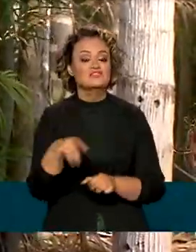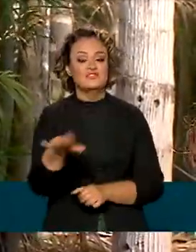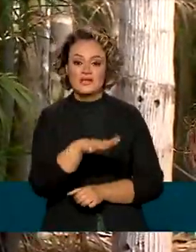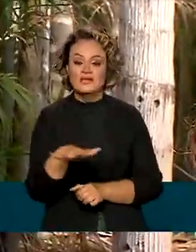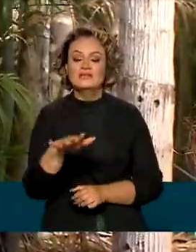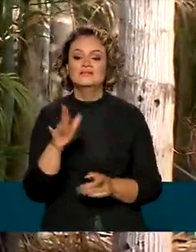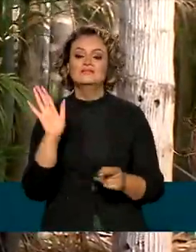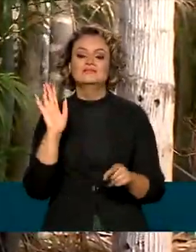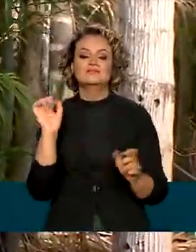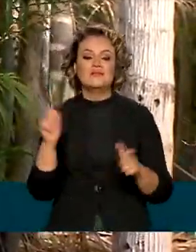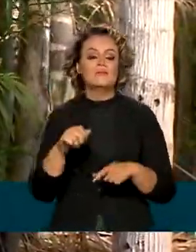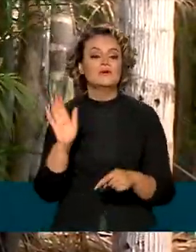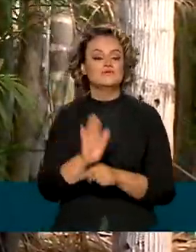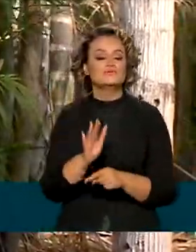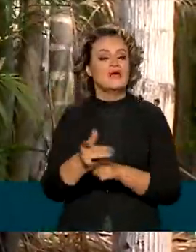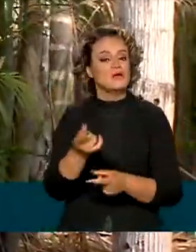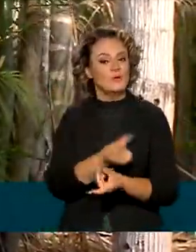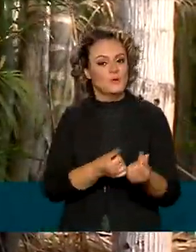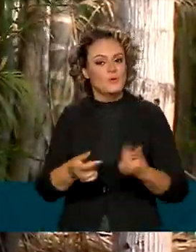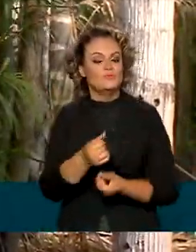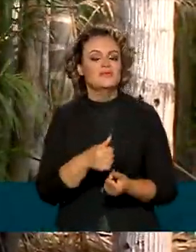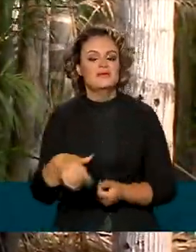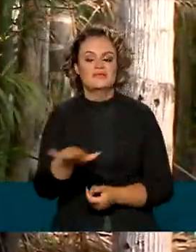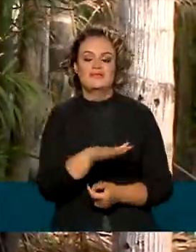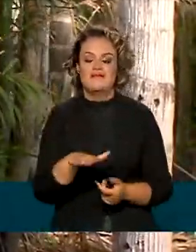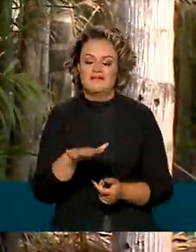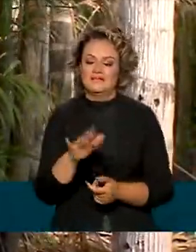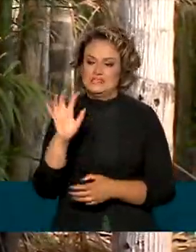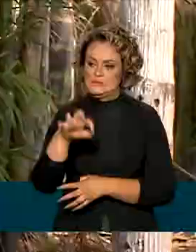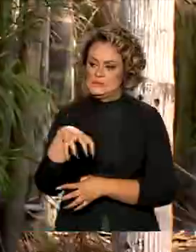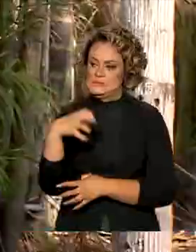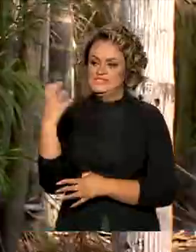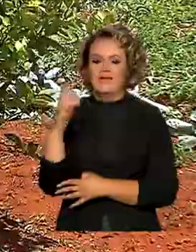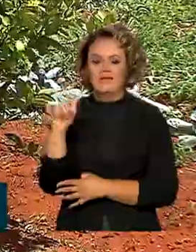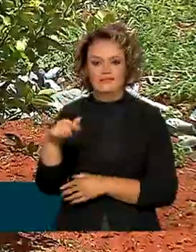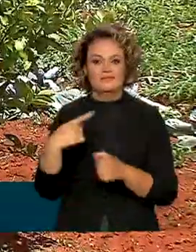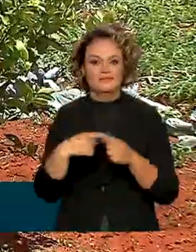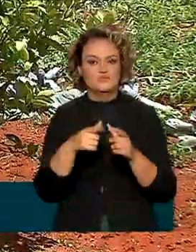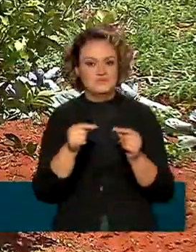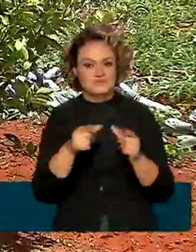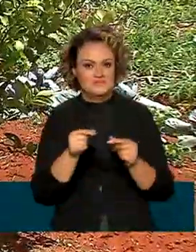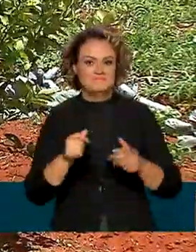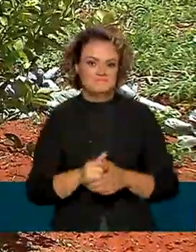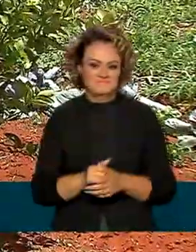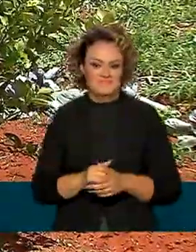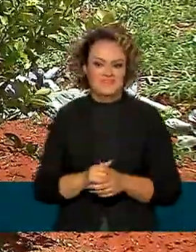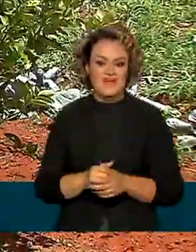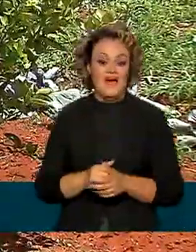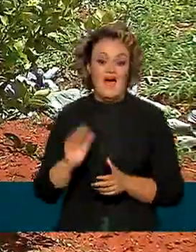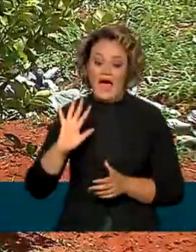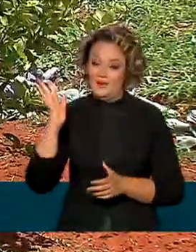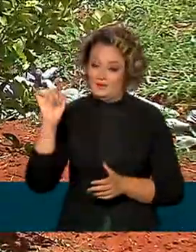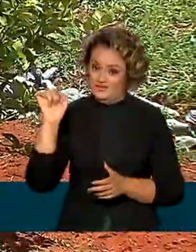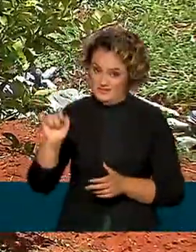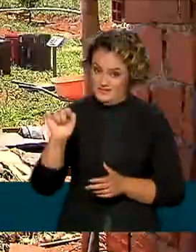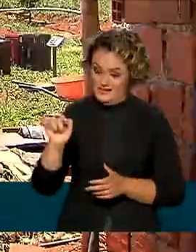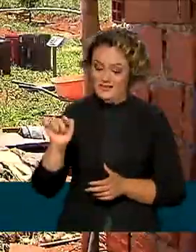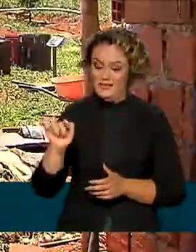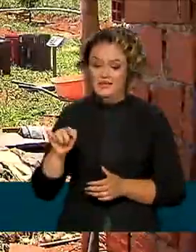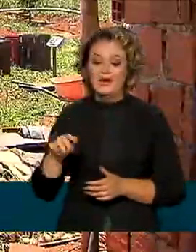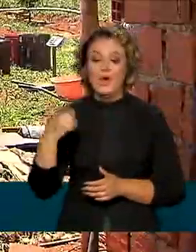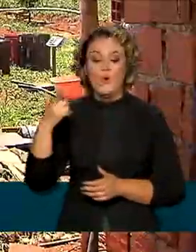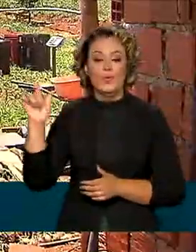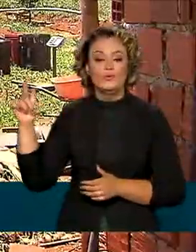economicamente a produção na região do cerrado do Planalto Central. Assim como ocorre na propriedade do seu milto,